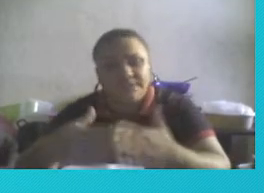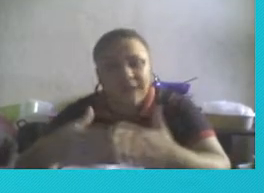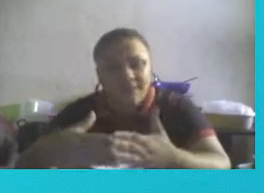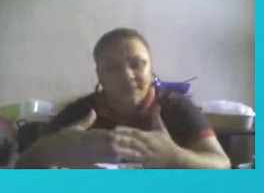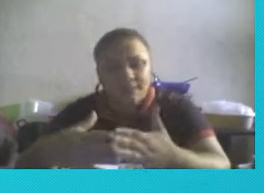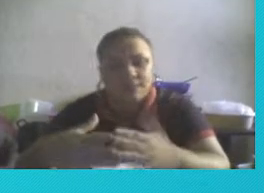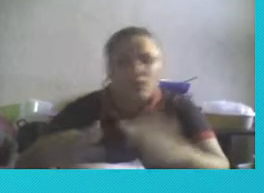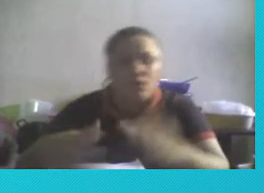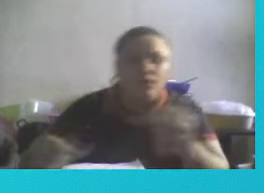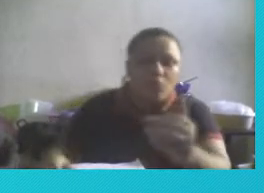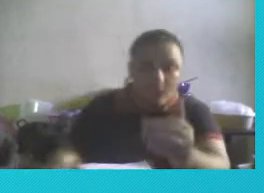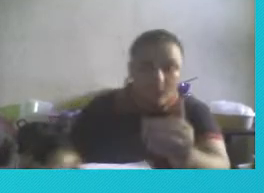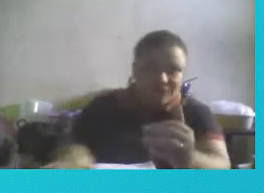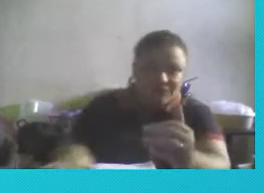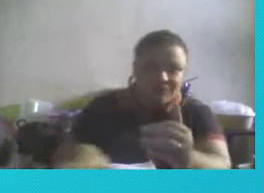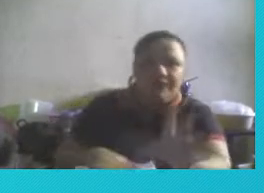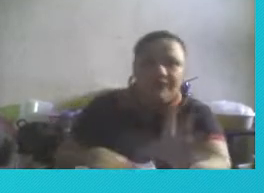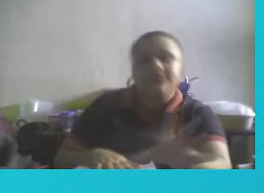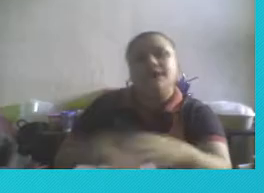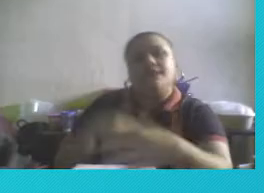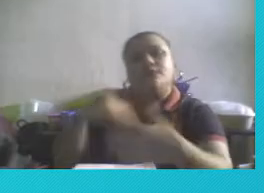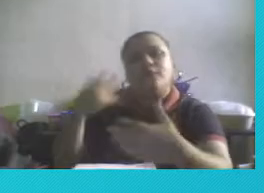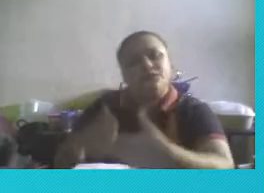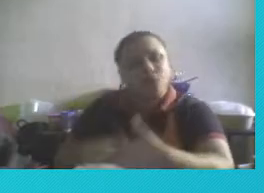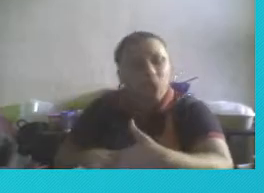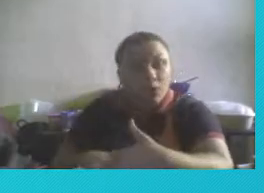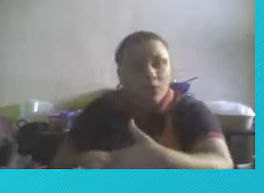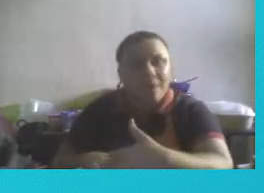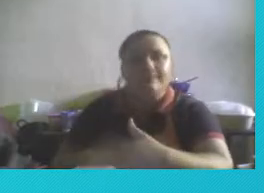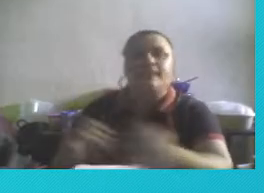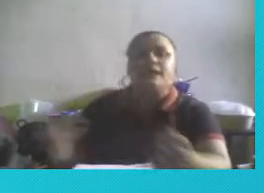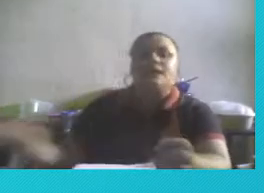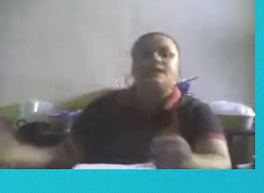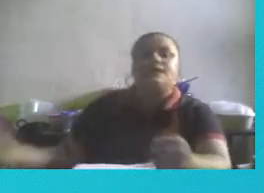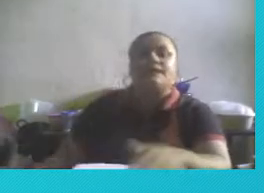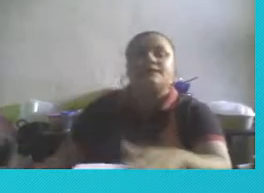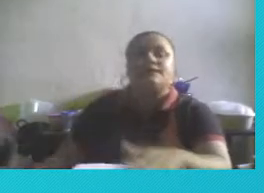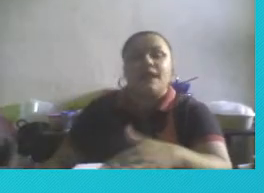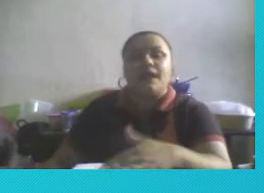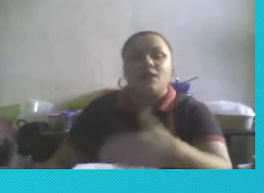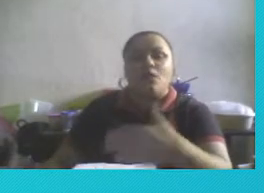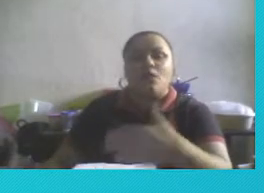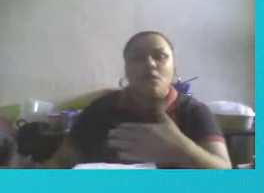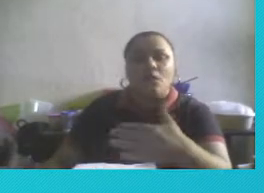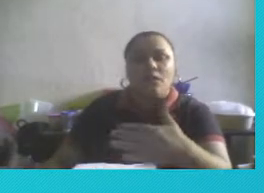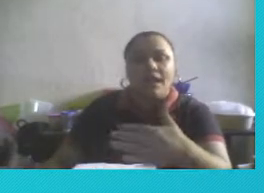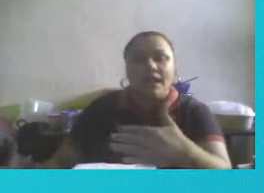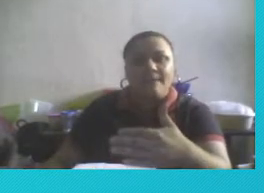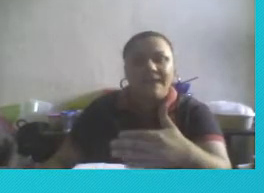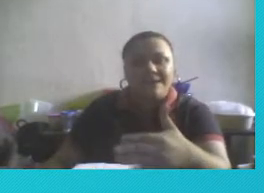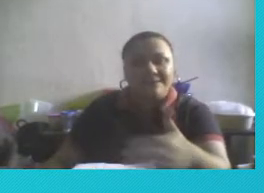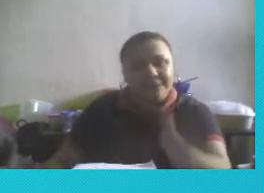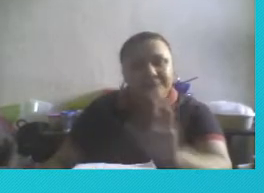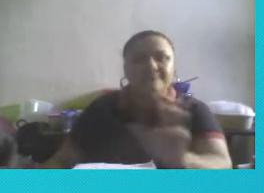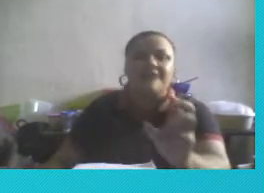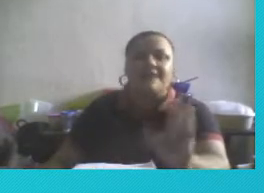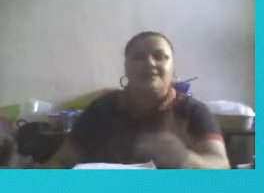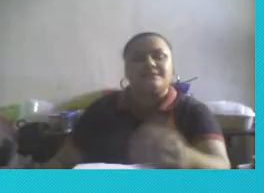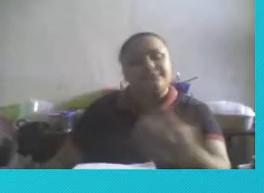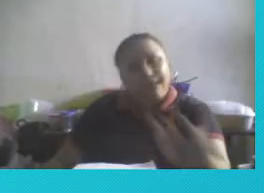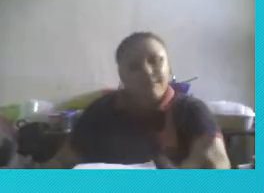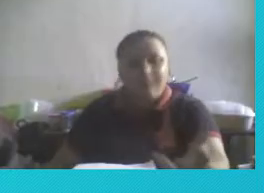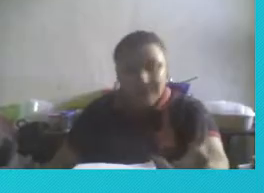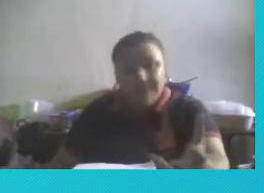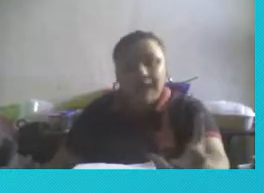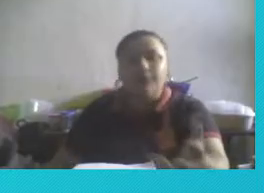gente sabe sobre o Covid, né? Que ele é em formato de coroa, que ele tem mais 6 integrantes